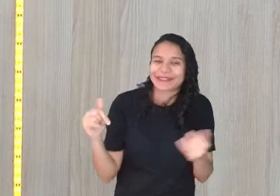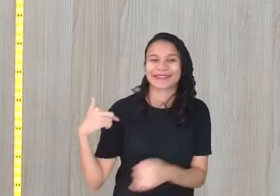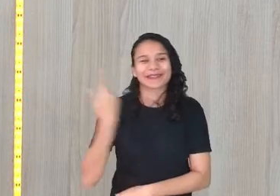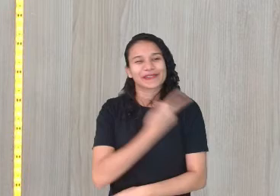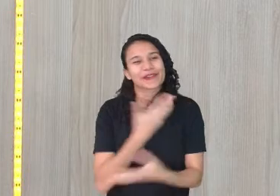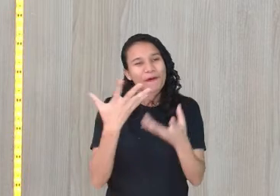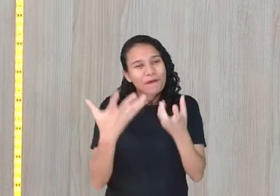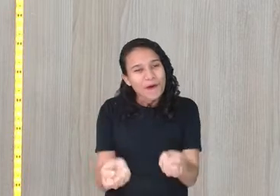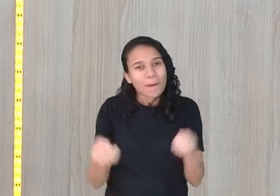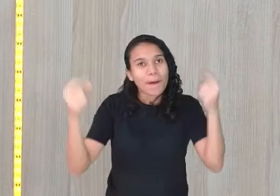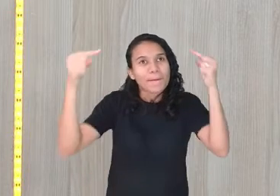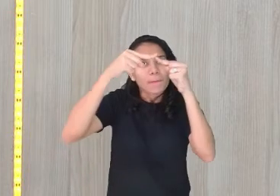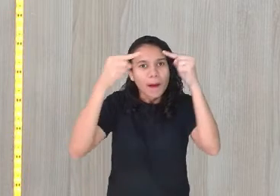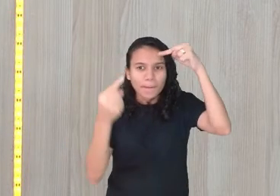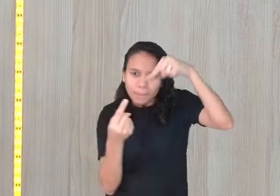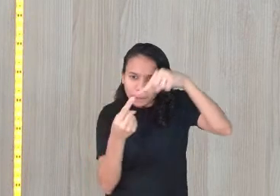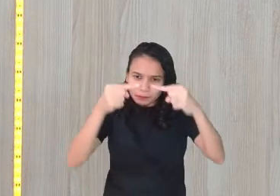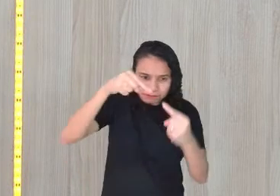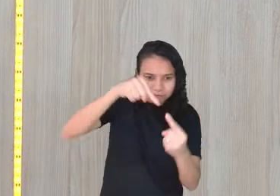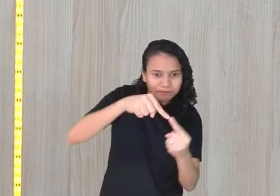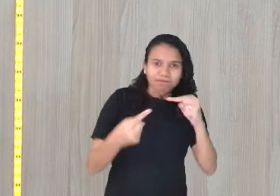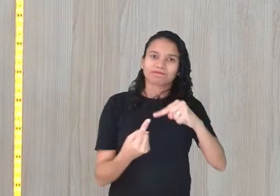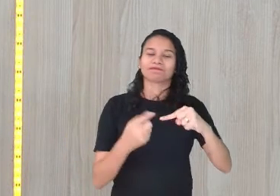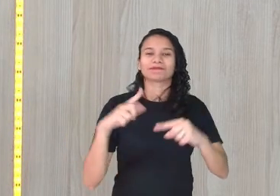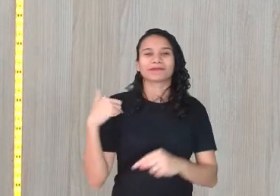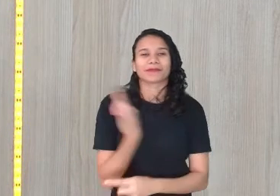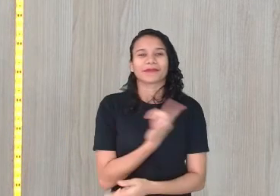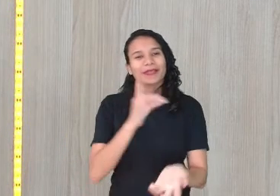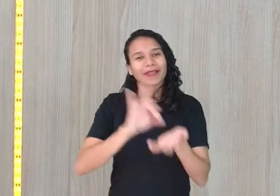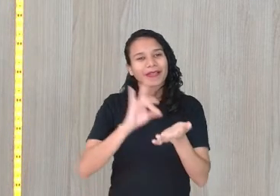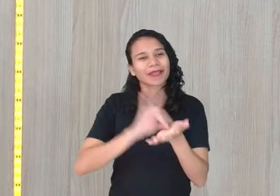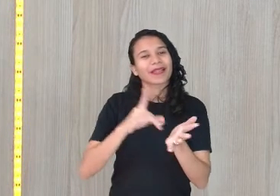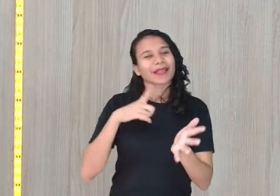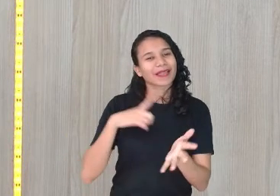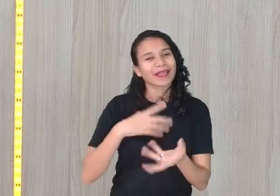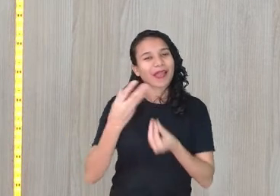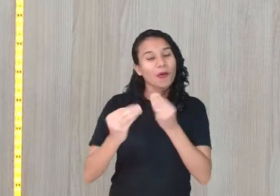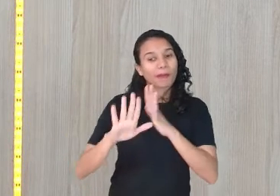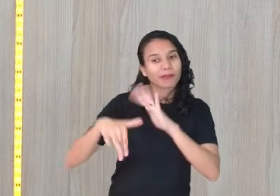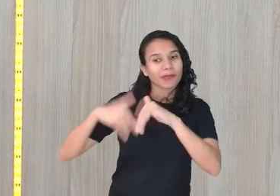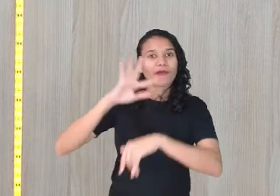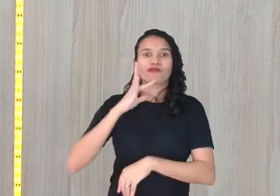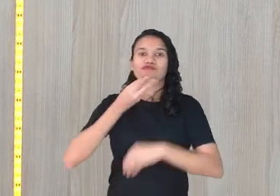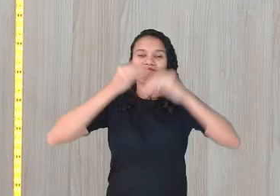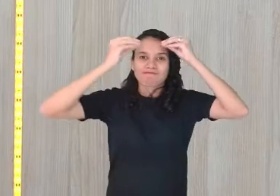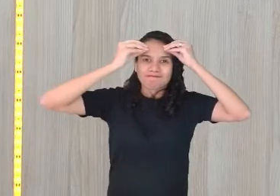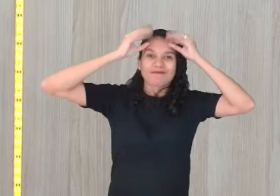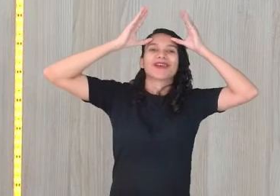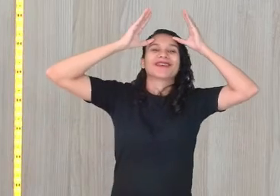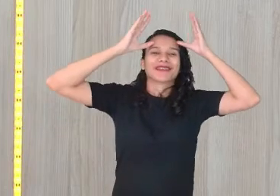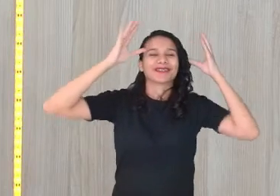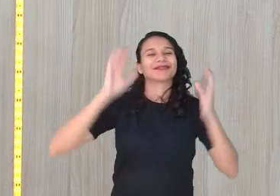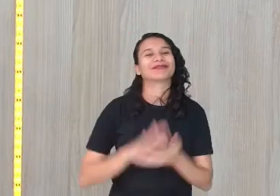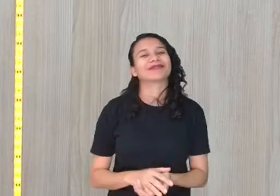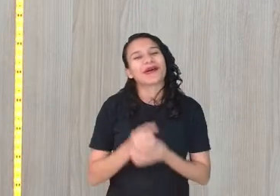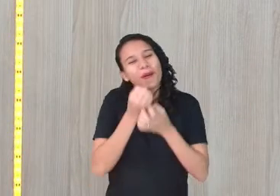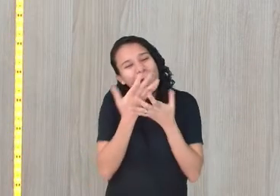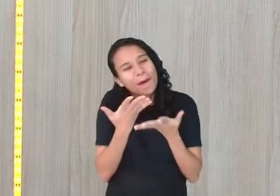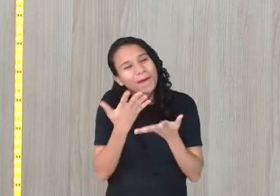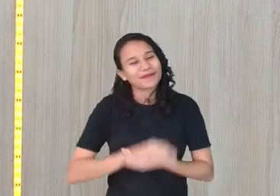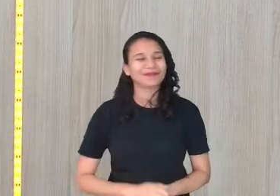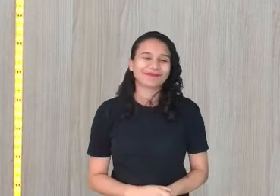lá fazendo as conexões para sair construindo o conhecimento matemático. Bom,